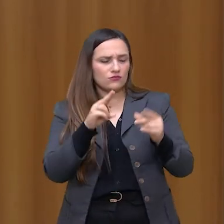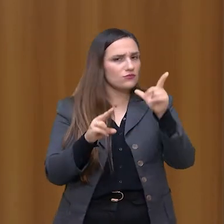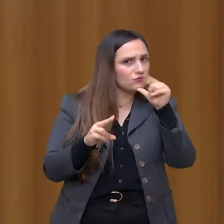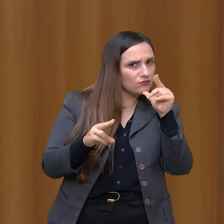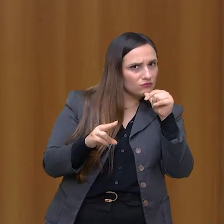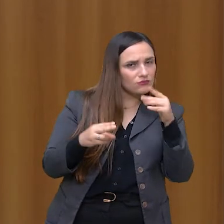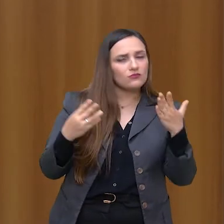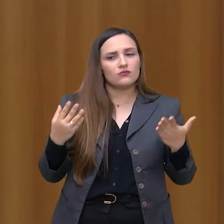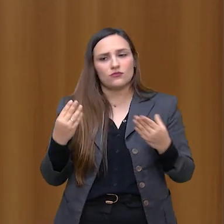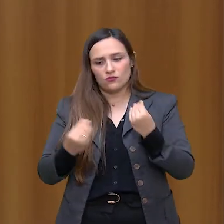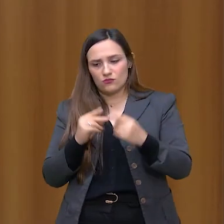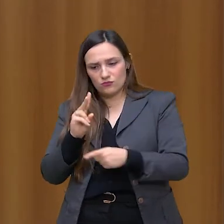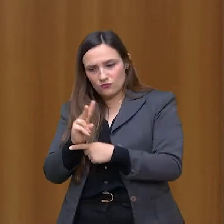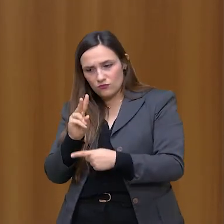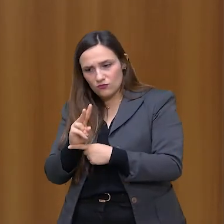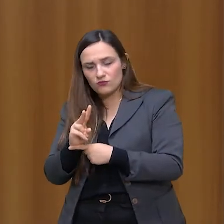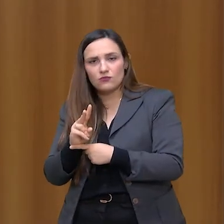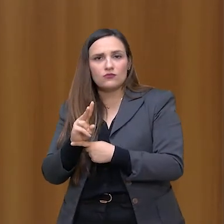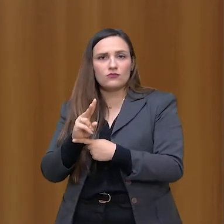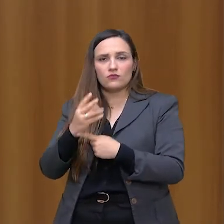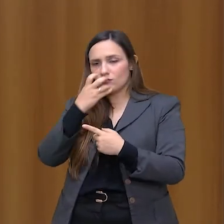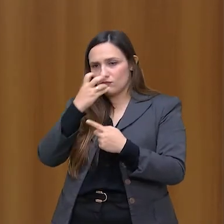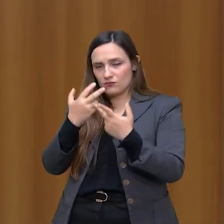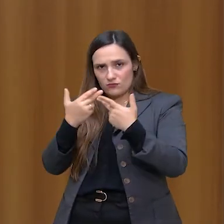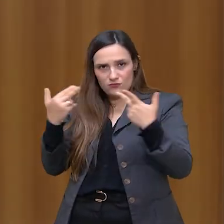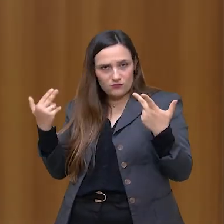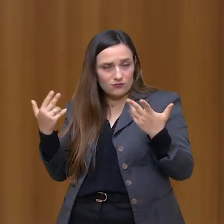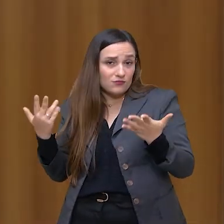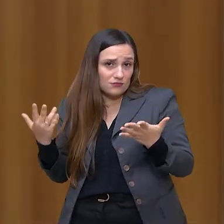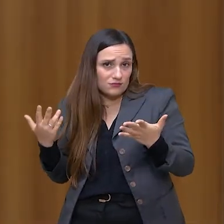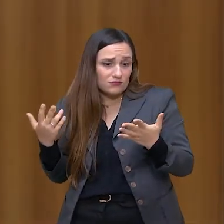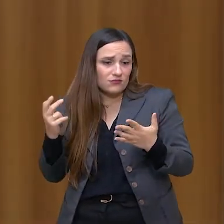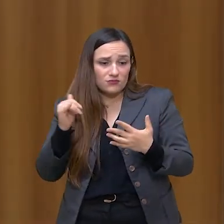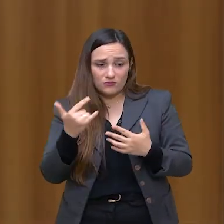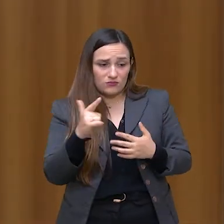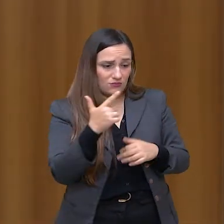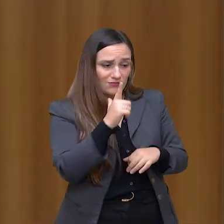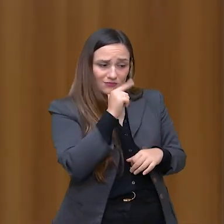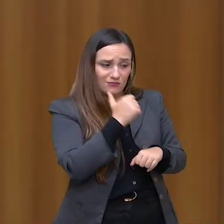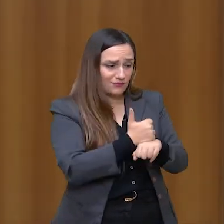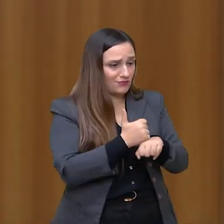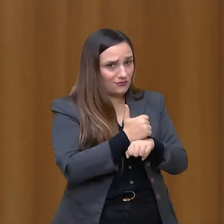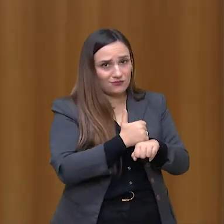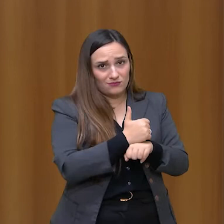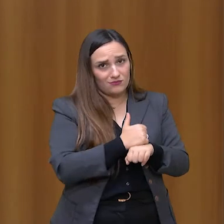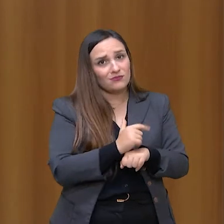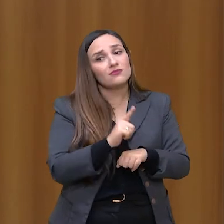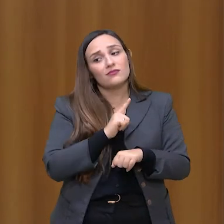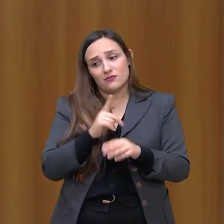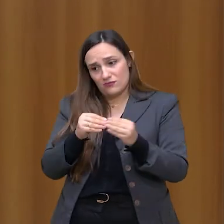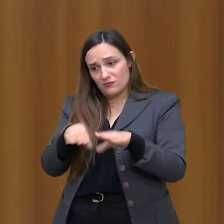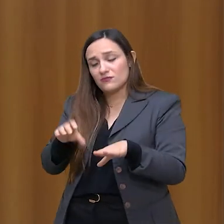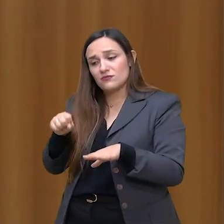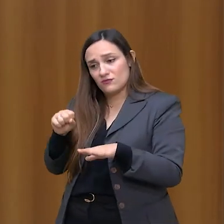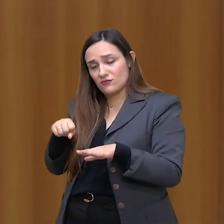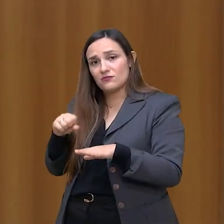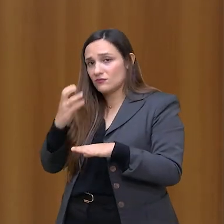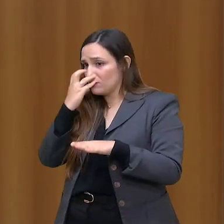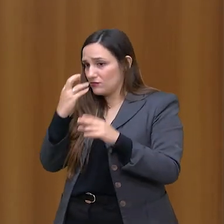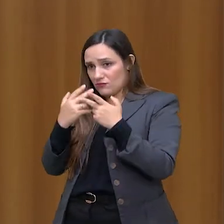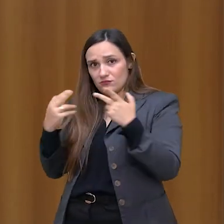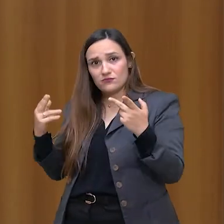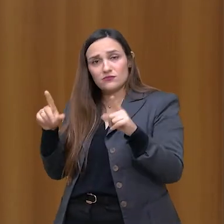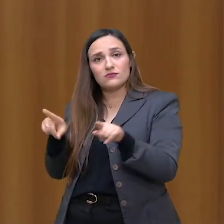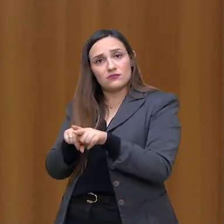a água, porque biodiversidade e água estão ligados, então se a gente não tiver uma água de qualidade, a gente vai ter impacto, e isso vai